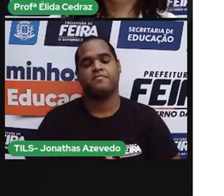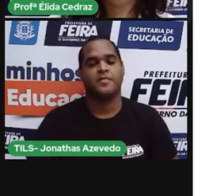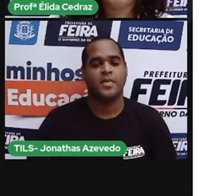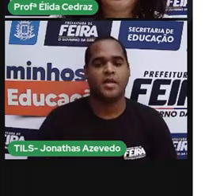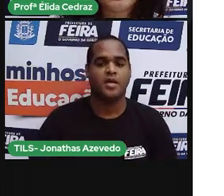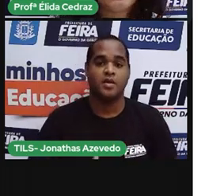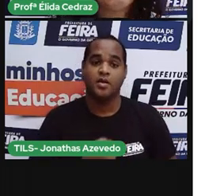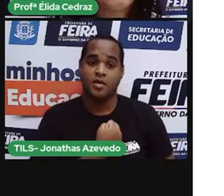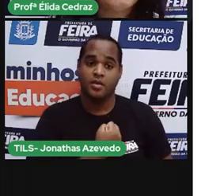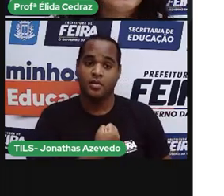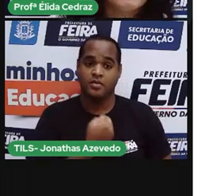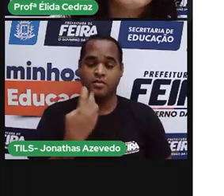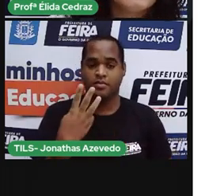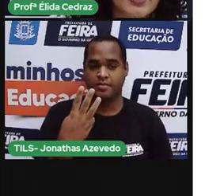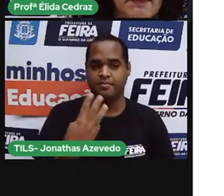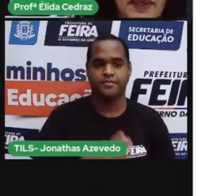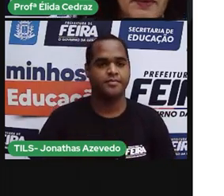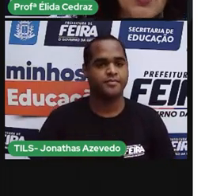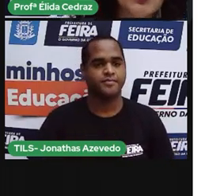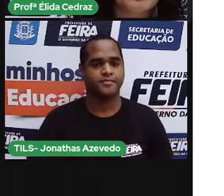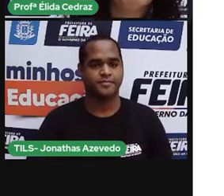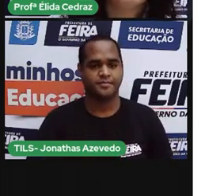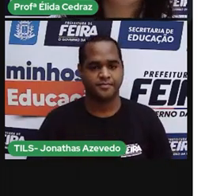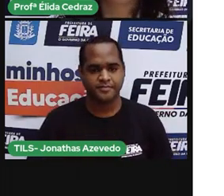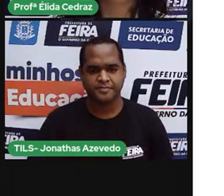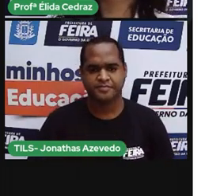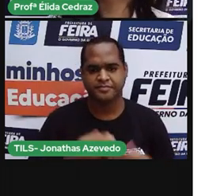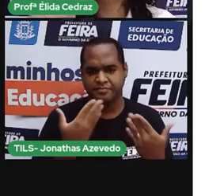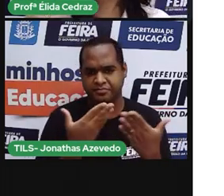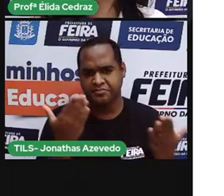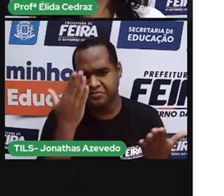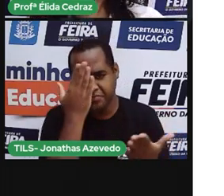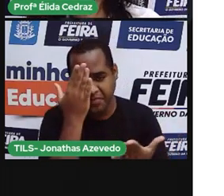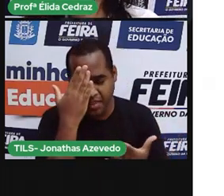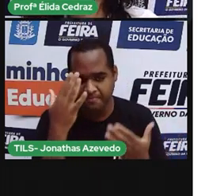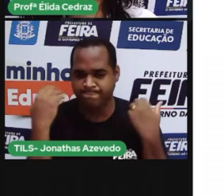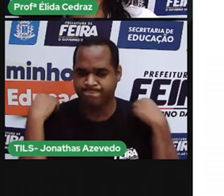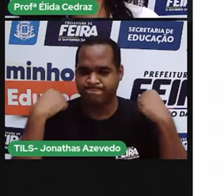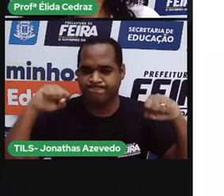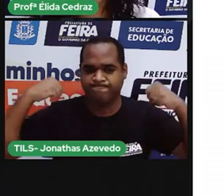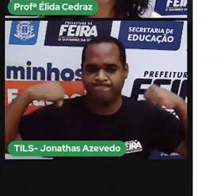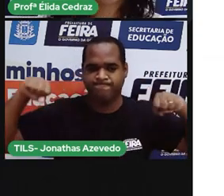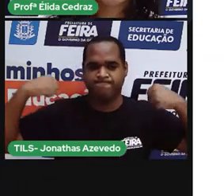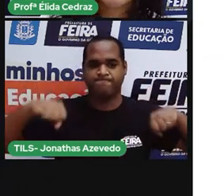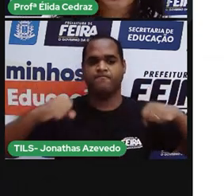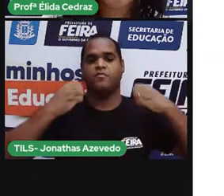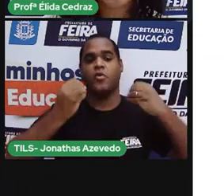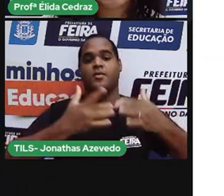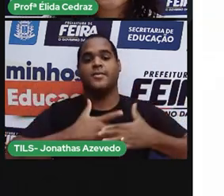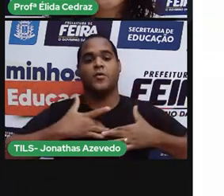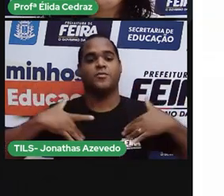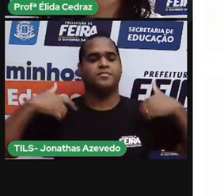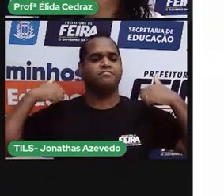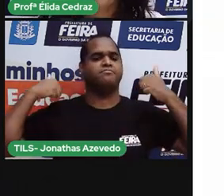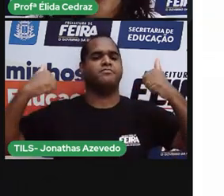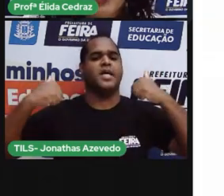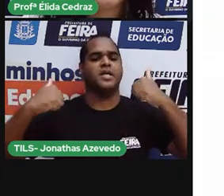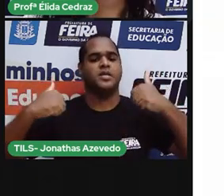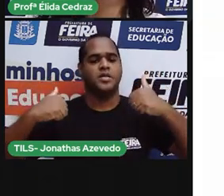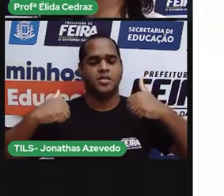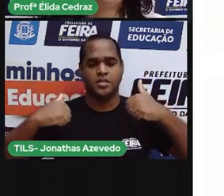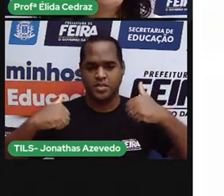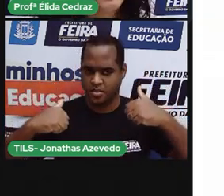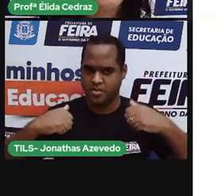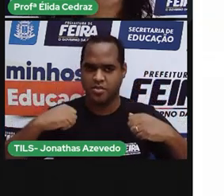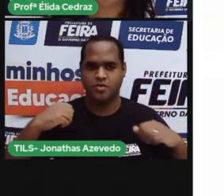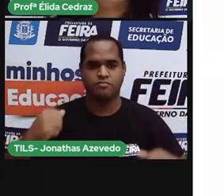Questão número 3. Sabemos dos benefícios que a atividade física tem para a nossa saúde. É muito bom a gente